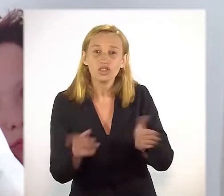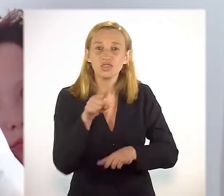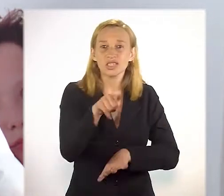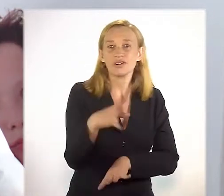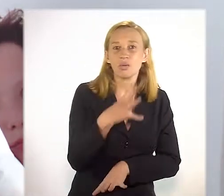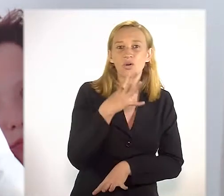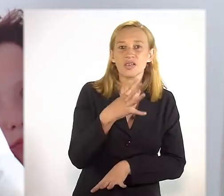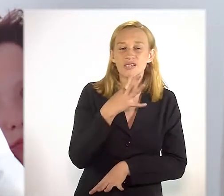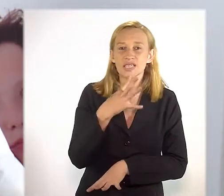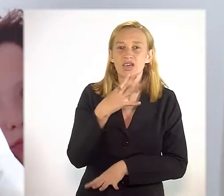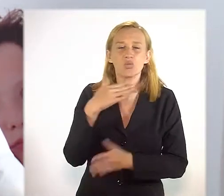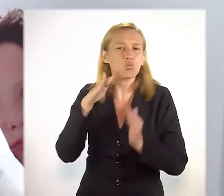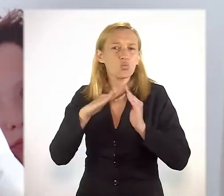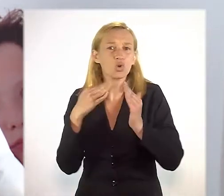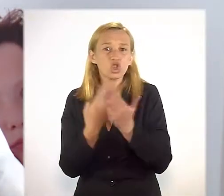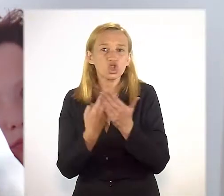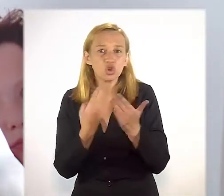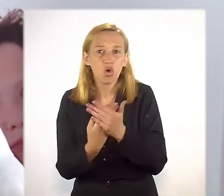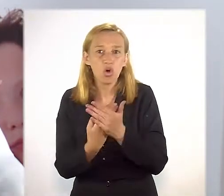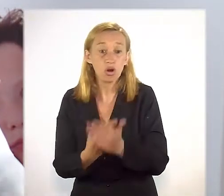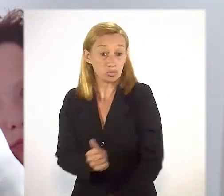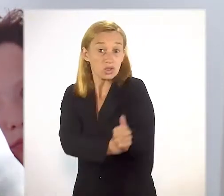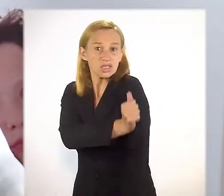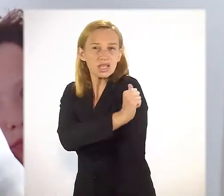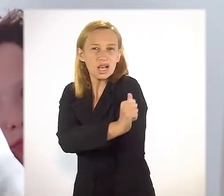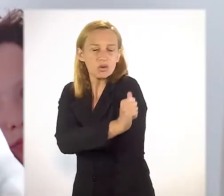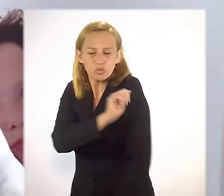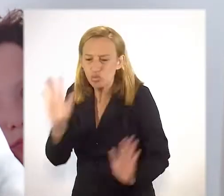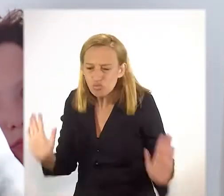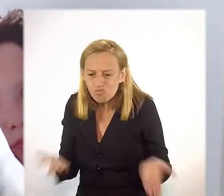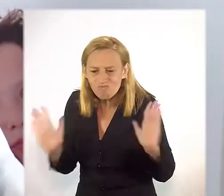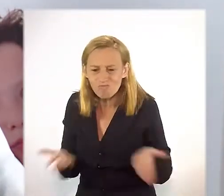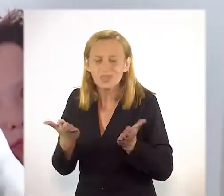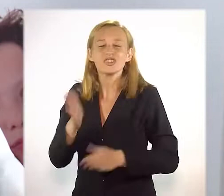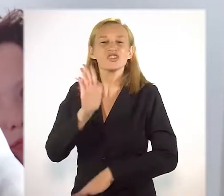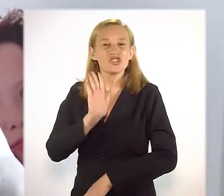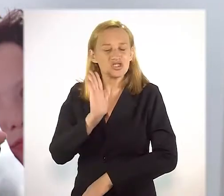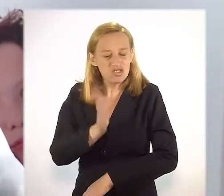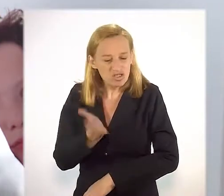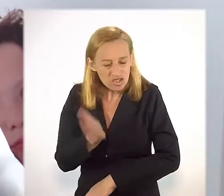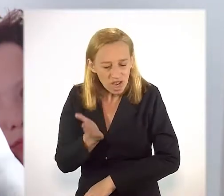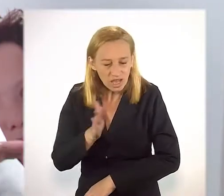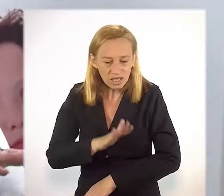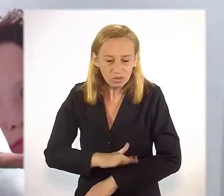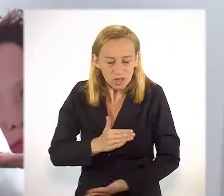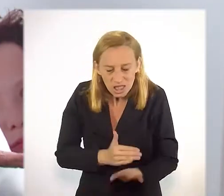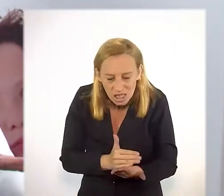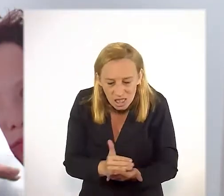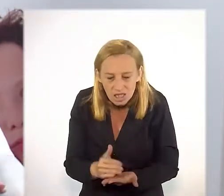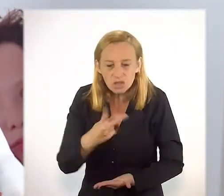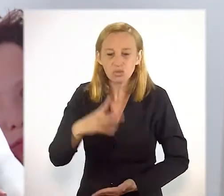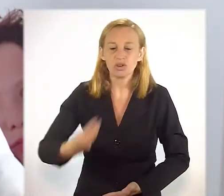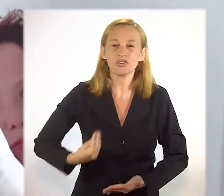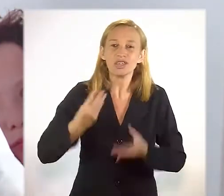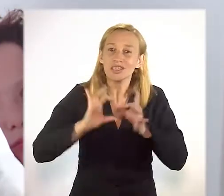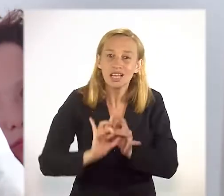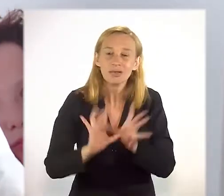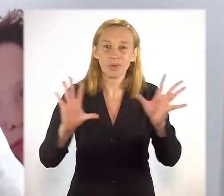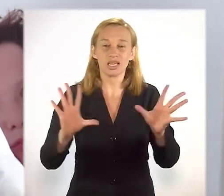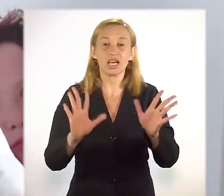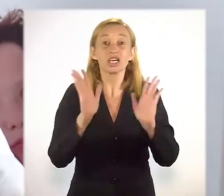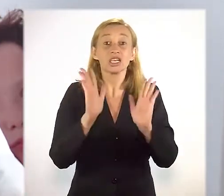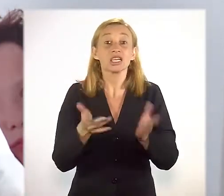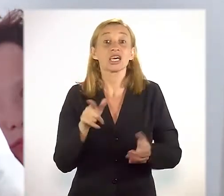No programa de hoje você vai conhecer uma escola onde os estudantes são estimulados desde cedo a ter